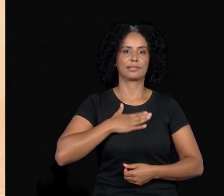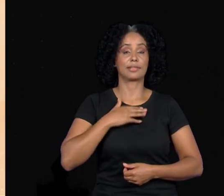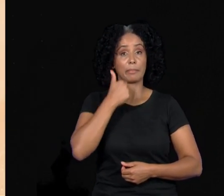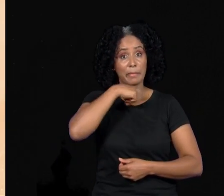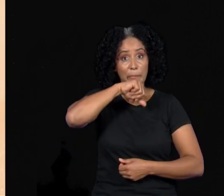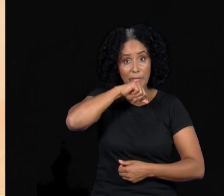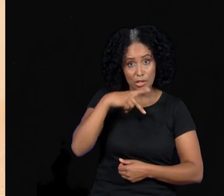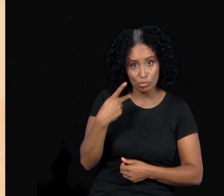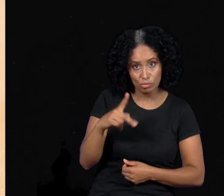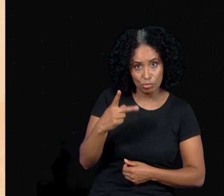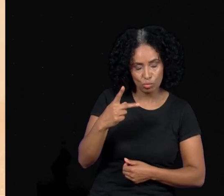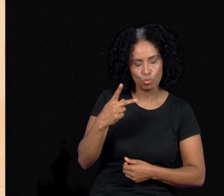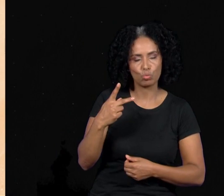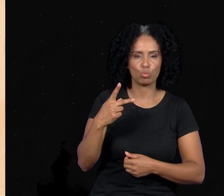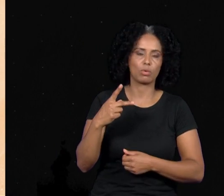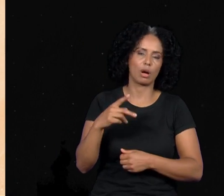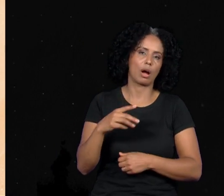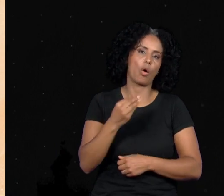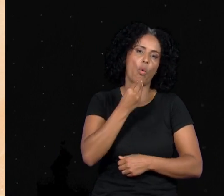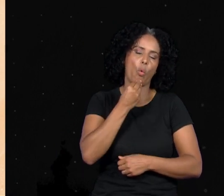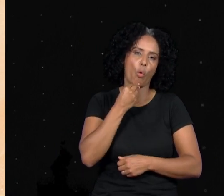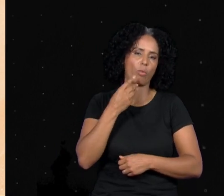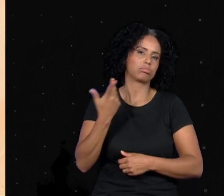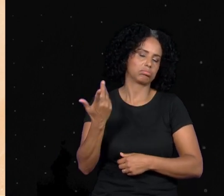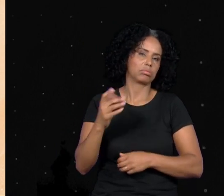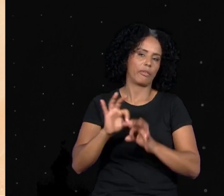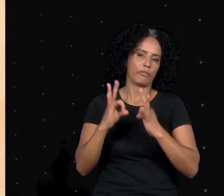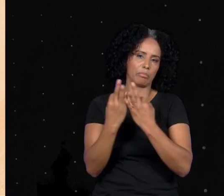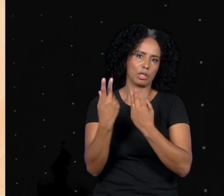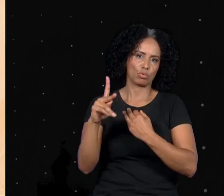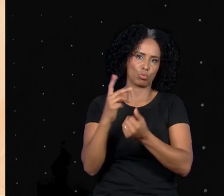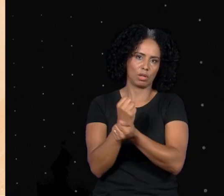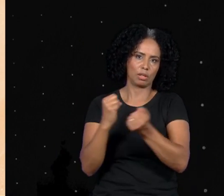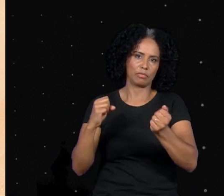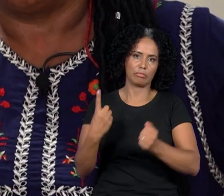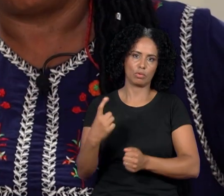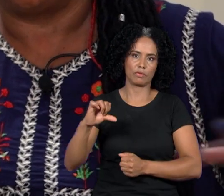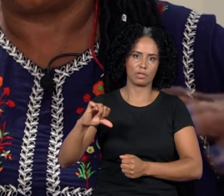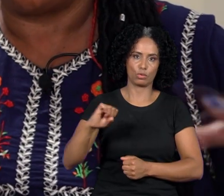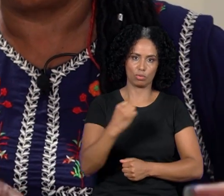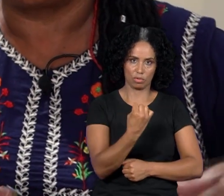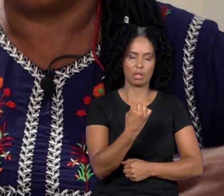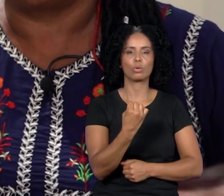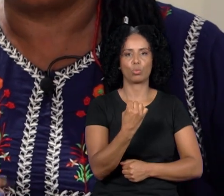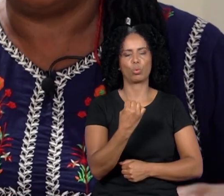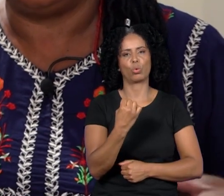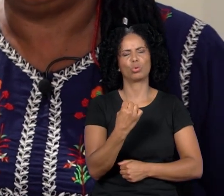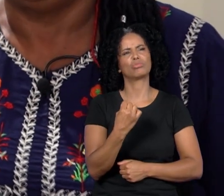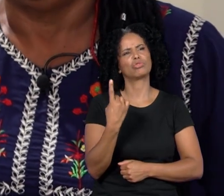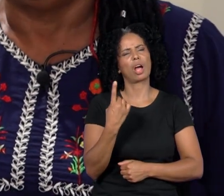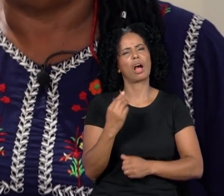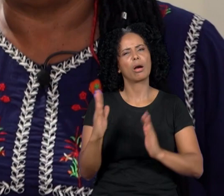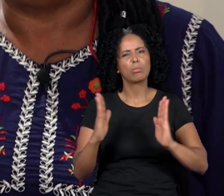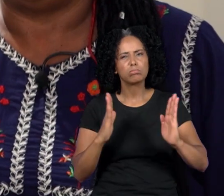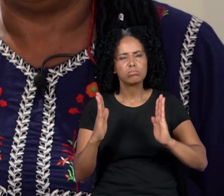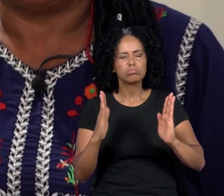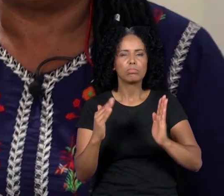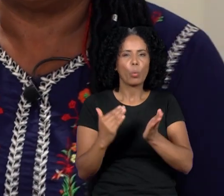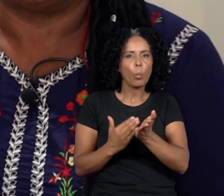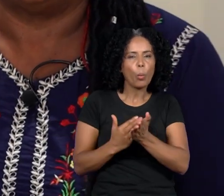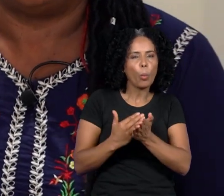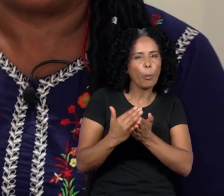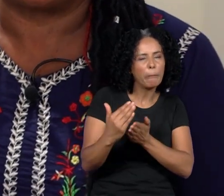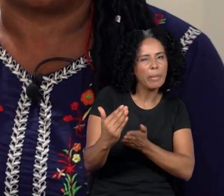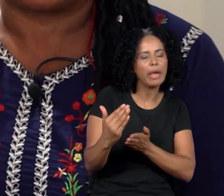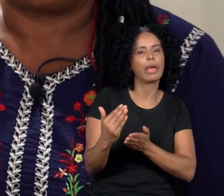logicamente a família dela, foram libertos, né, em 1988, então estavam nos primeiros anos ali, né, do fim